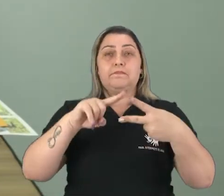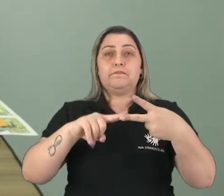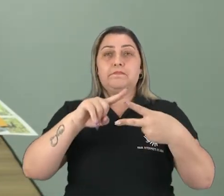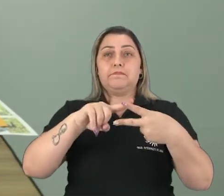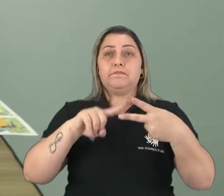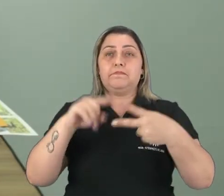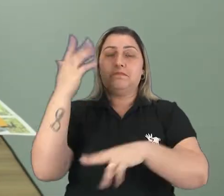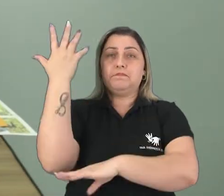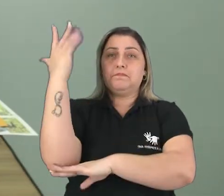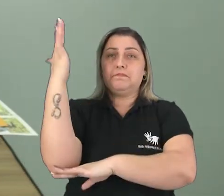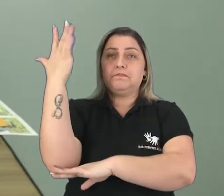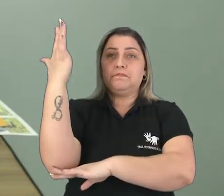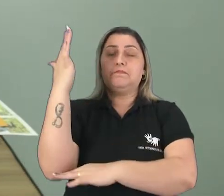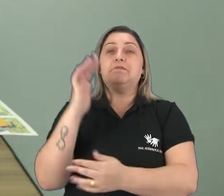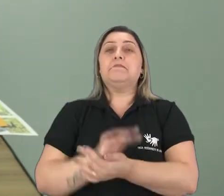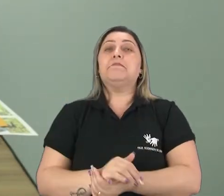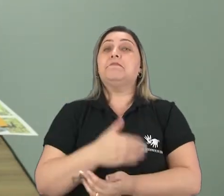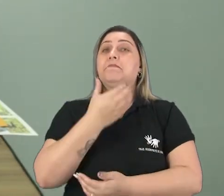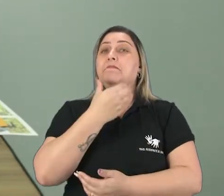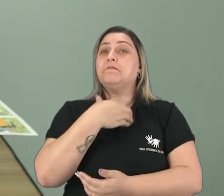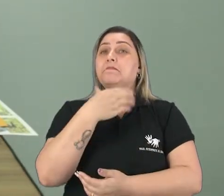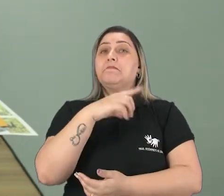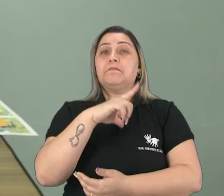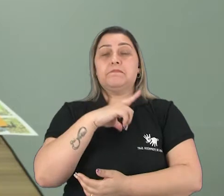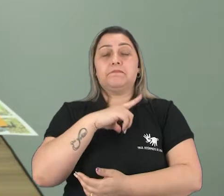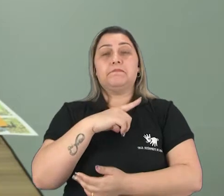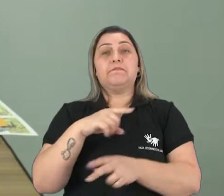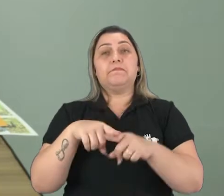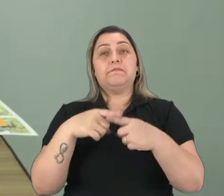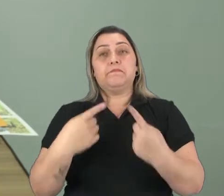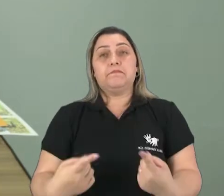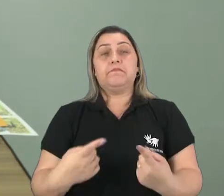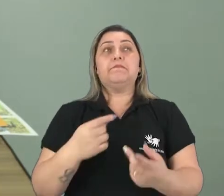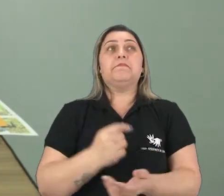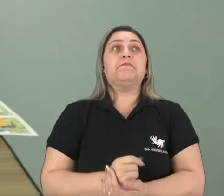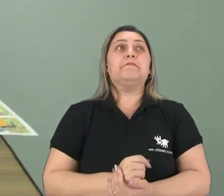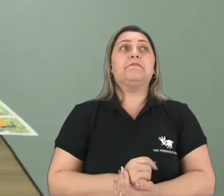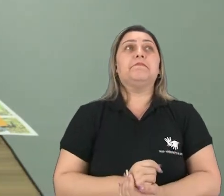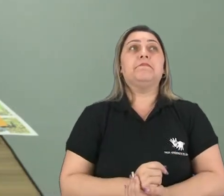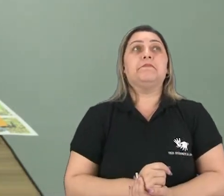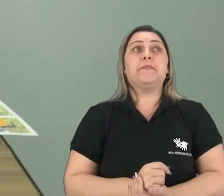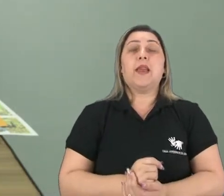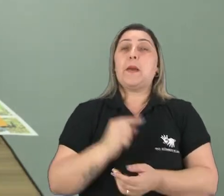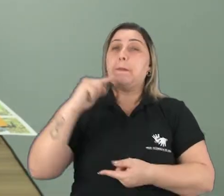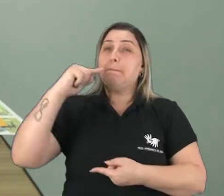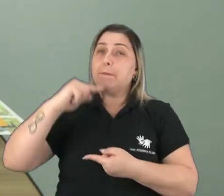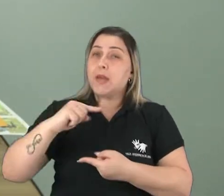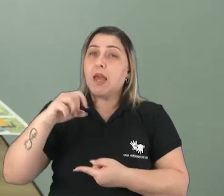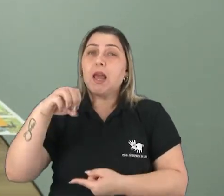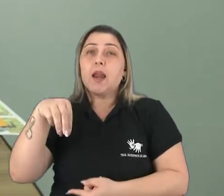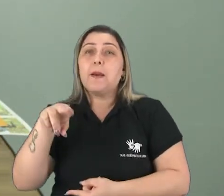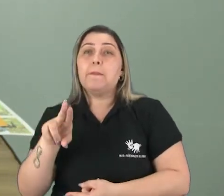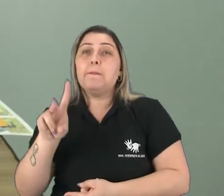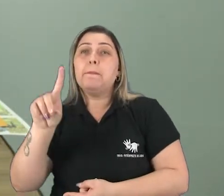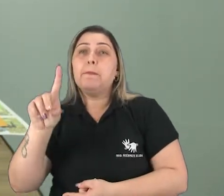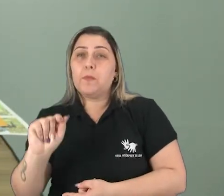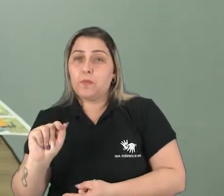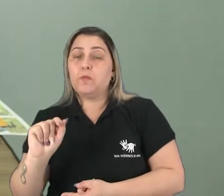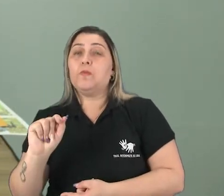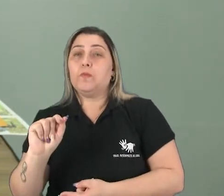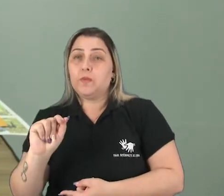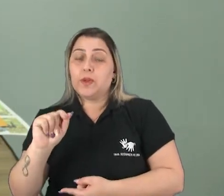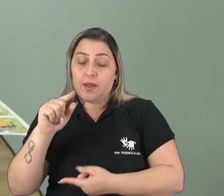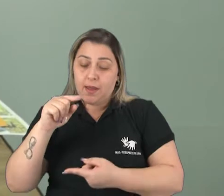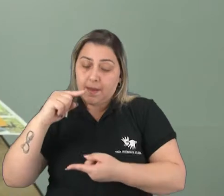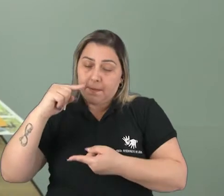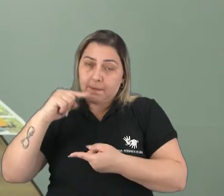duas plantas frutíferas, porém elas ainda são uma muda. O que é uma muda? Quando a